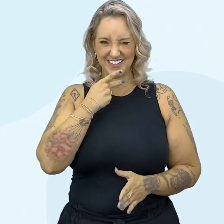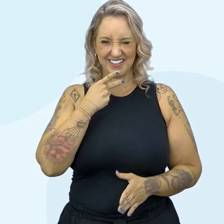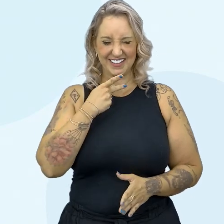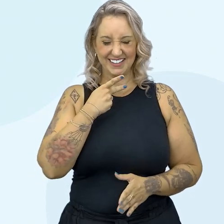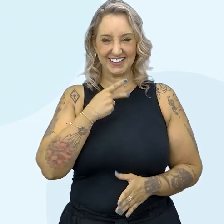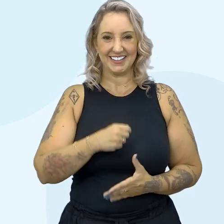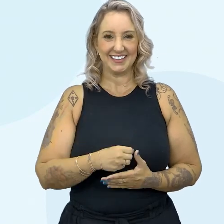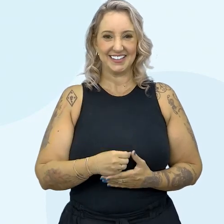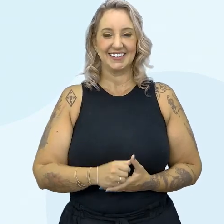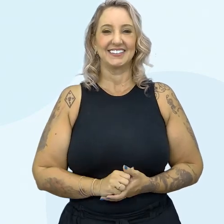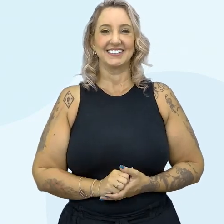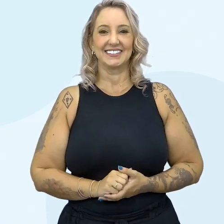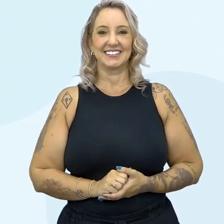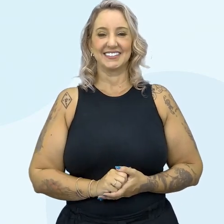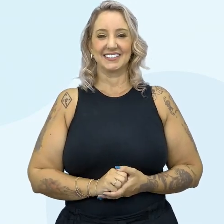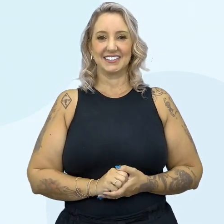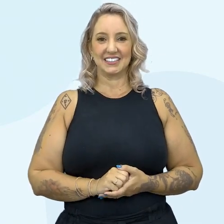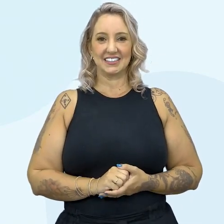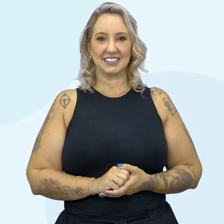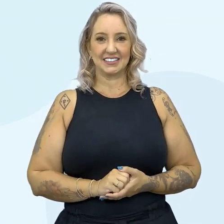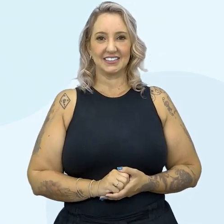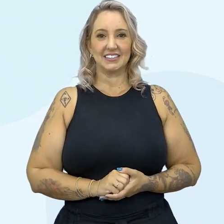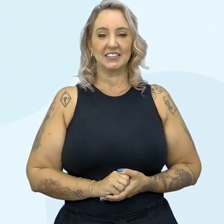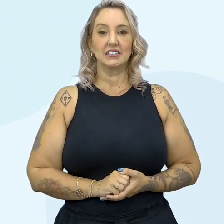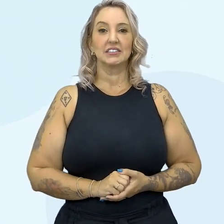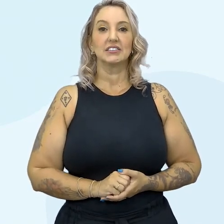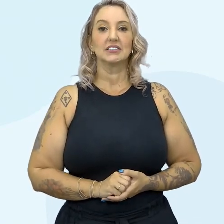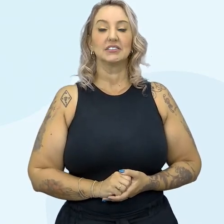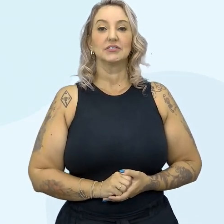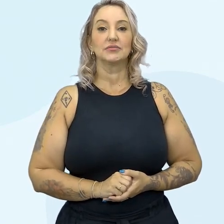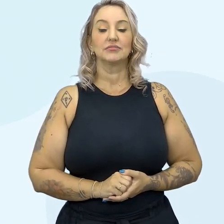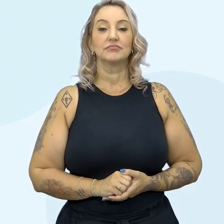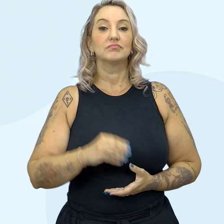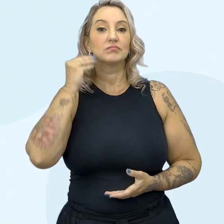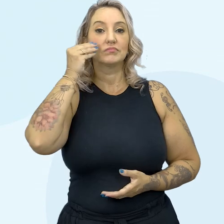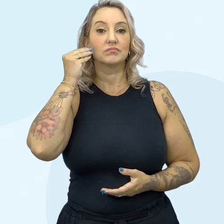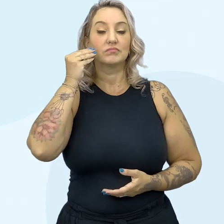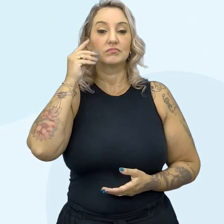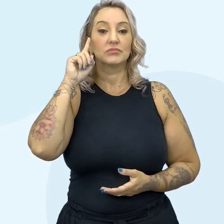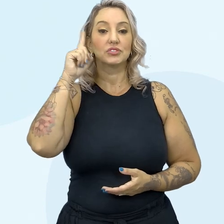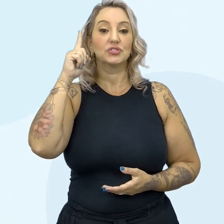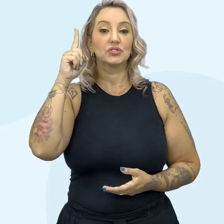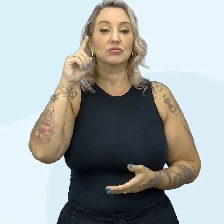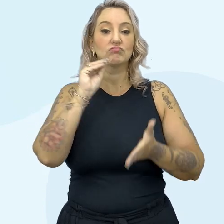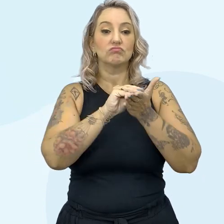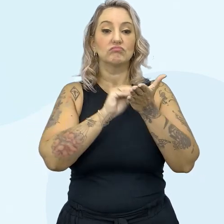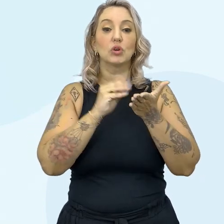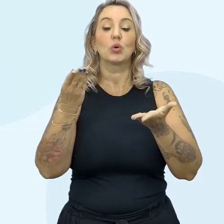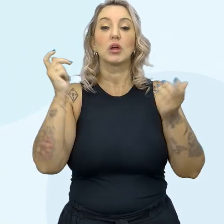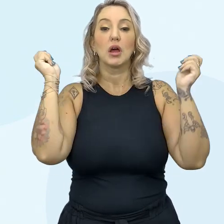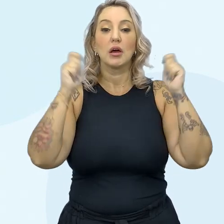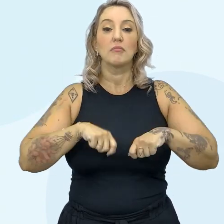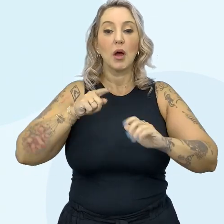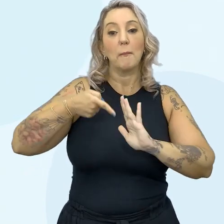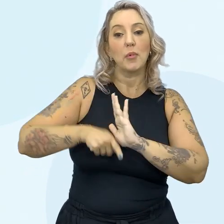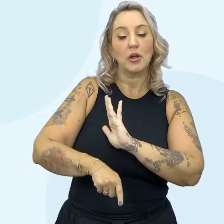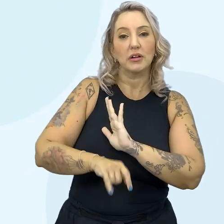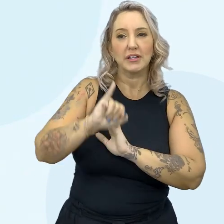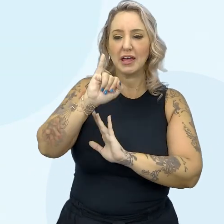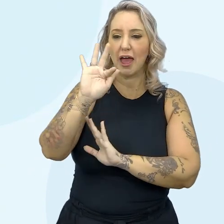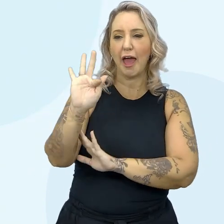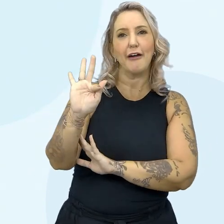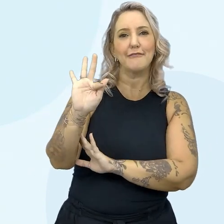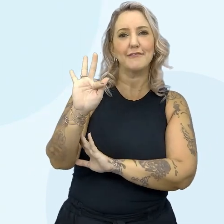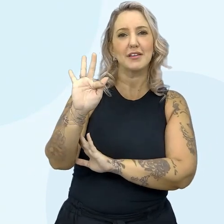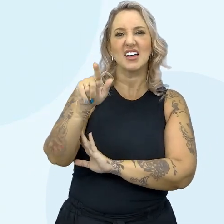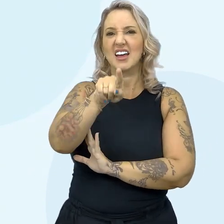eu sou louco do spoiler. Então, escreva em seu diário de bordo o que são habilidades de aprofundamento. Depois que a gente falou